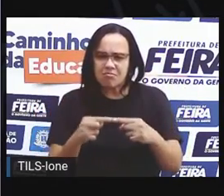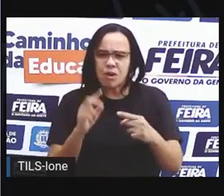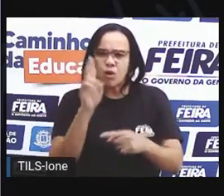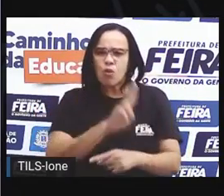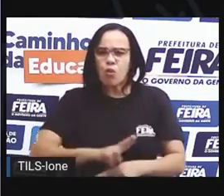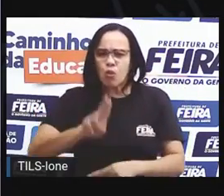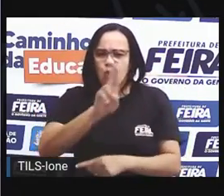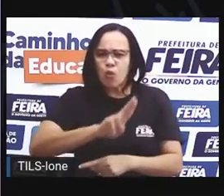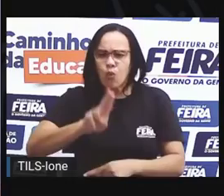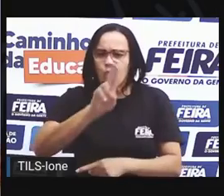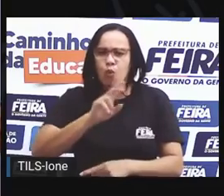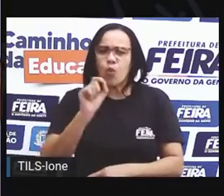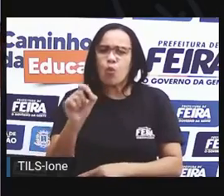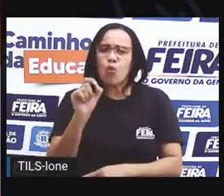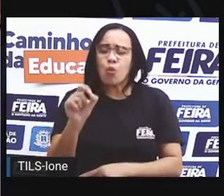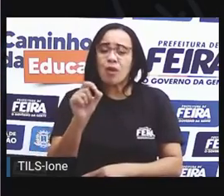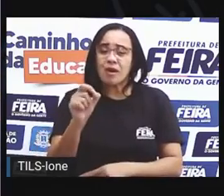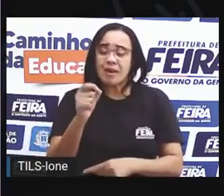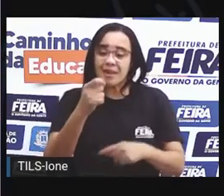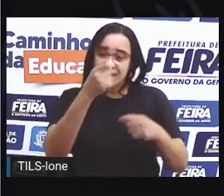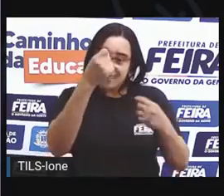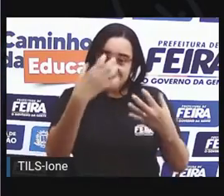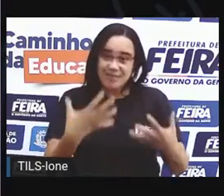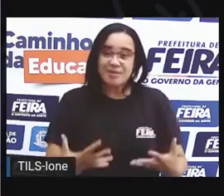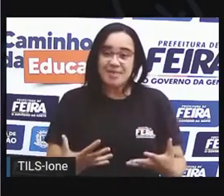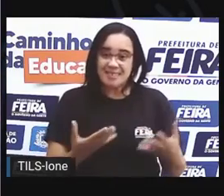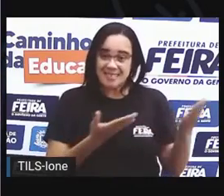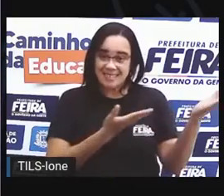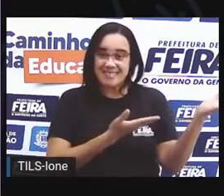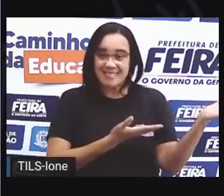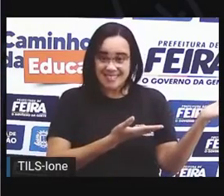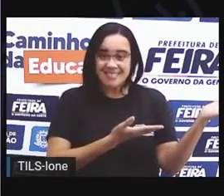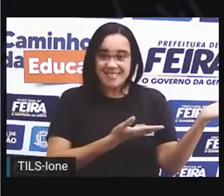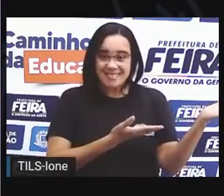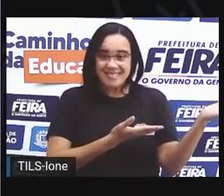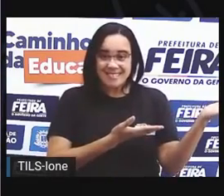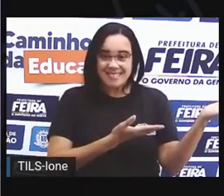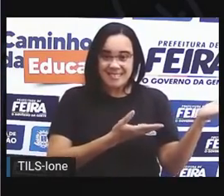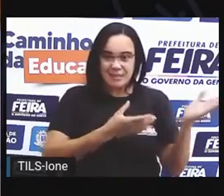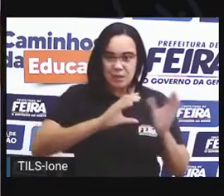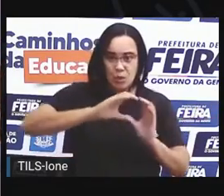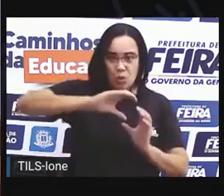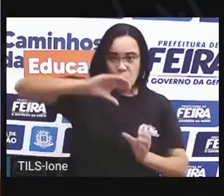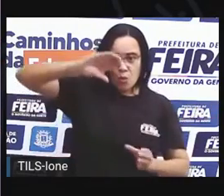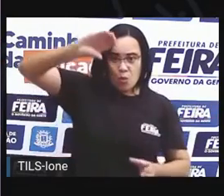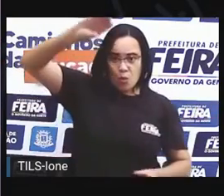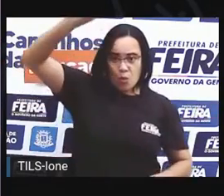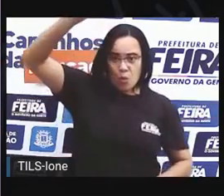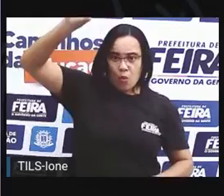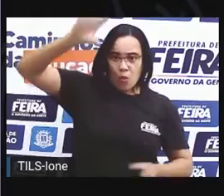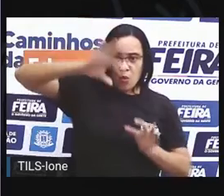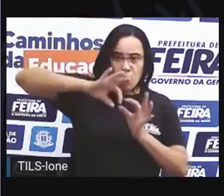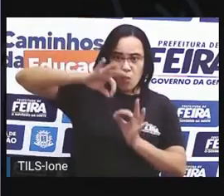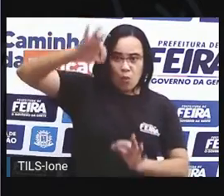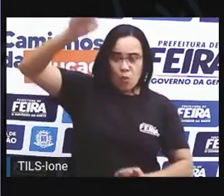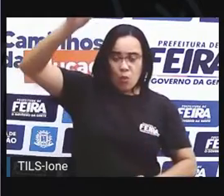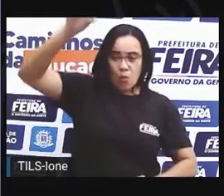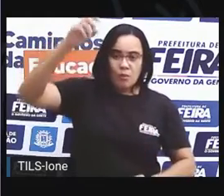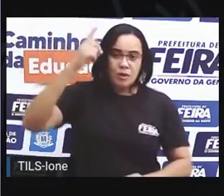Olha, conta pra gente, Procy. É um instrumento muito comprido. Nós fizemos o som da...